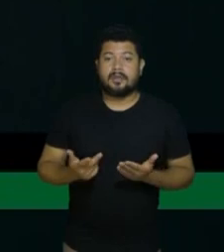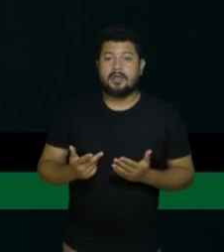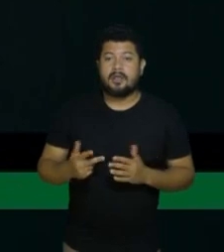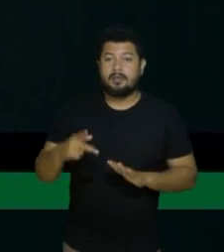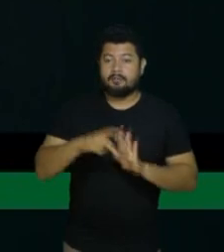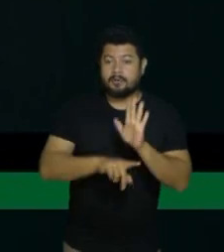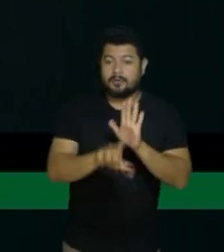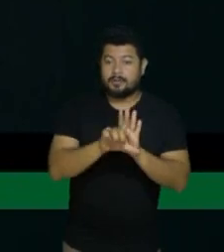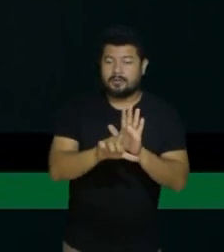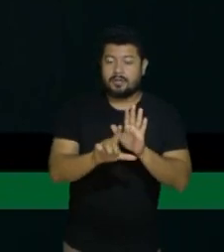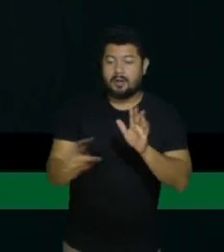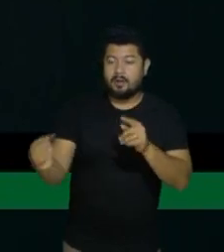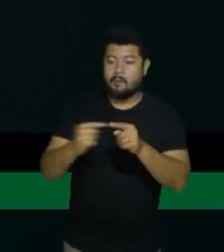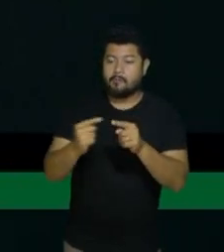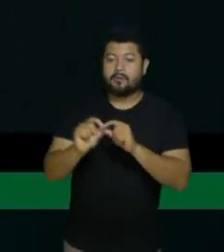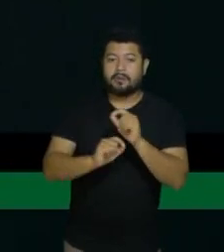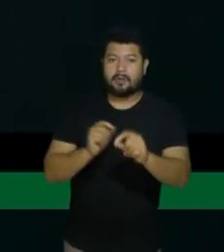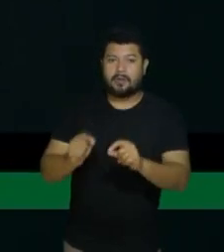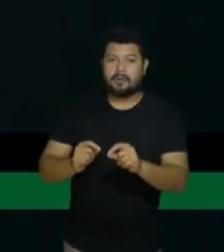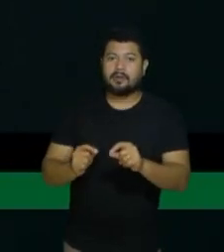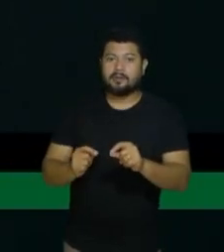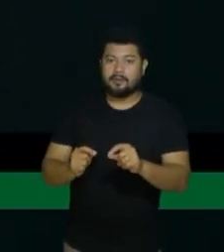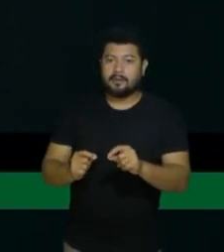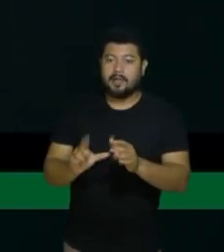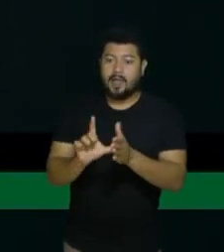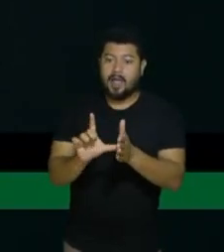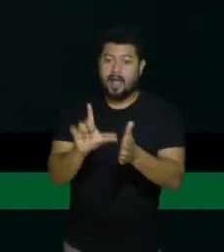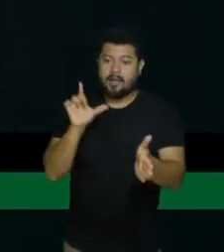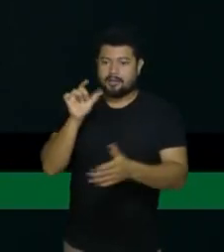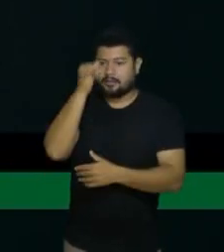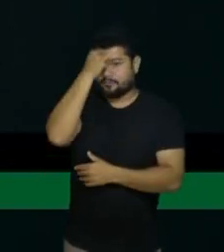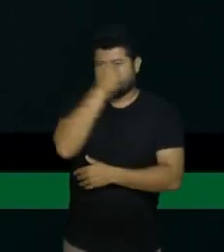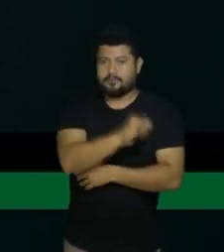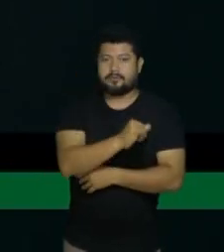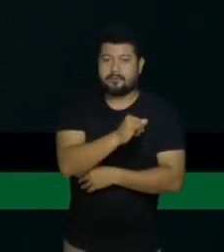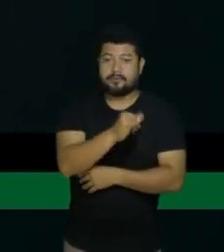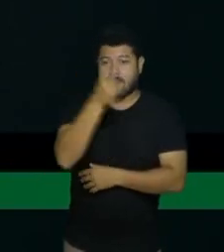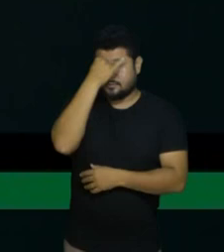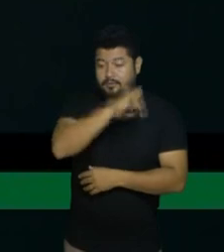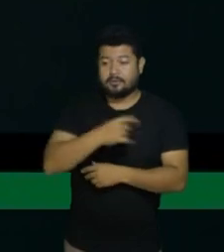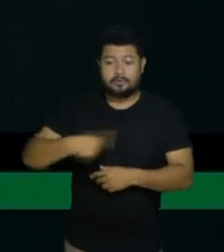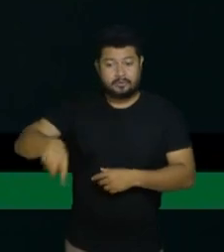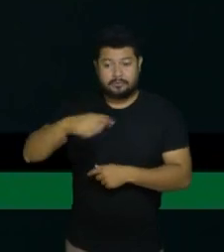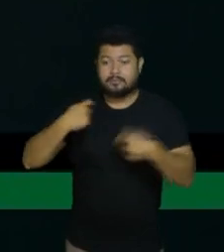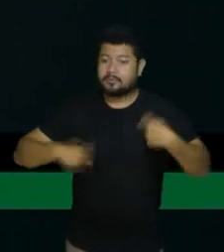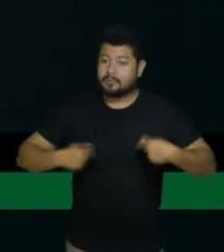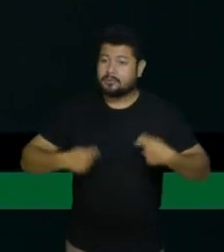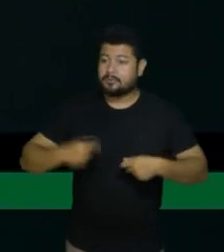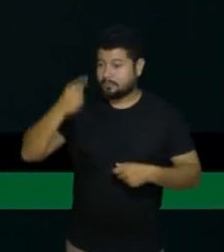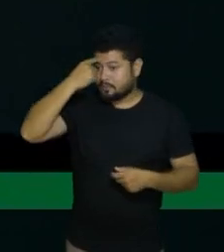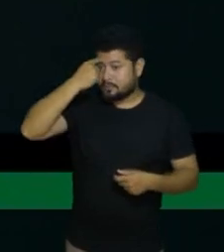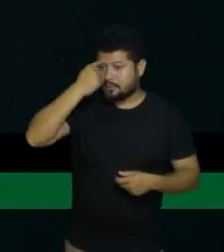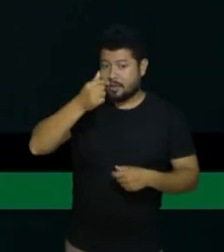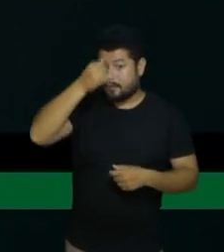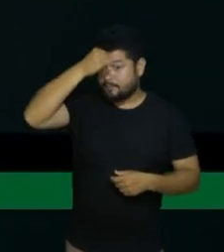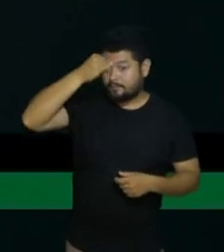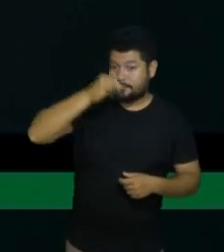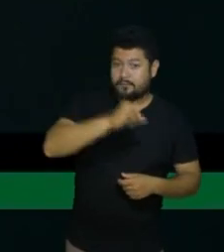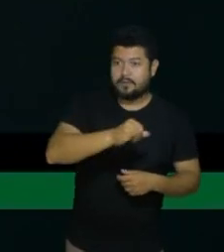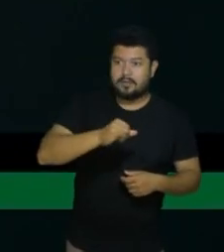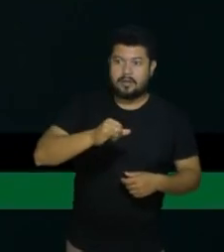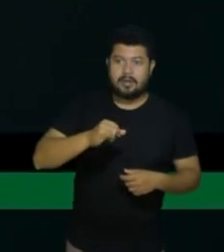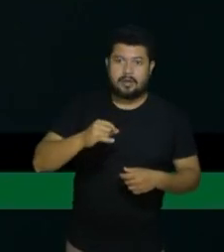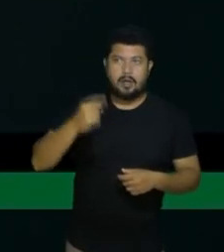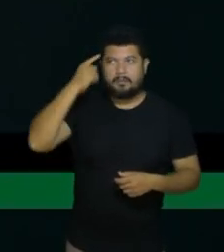preventivo e nós precisamos trabalhar com a prevenção não podemos trabalhar apenas depois que as